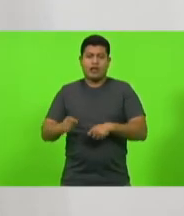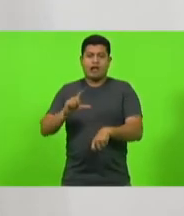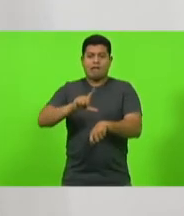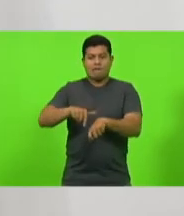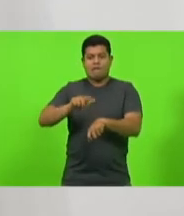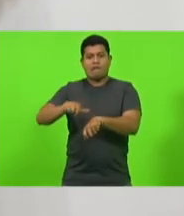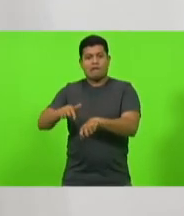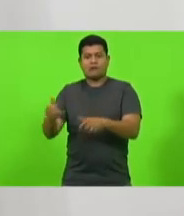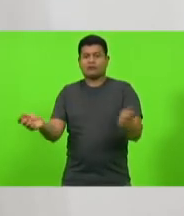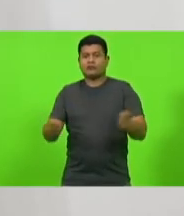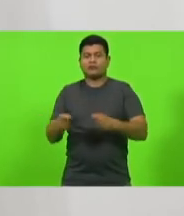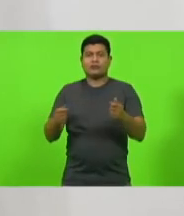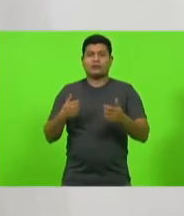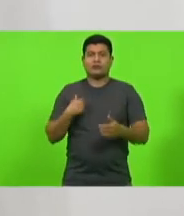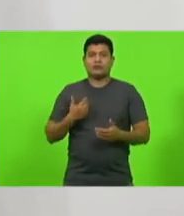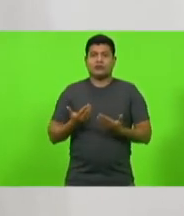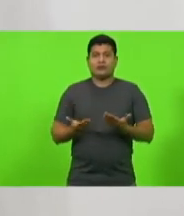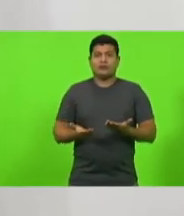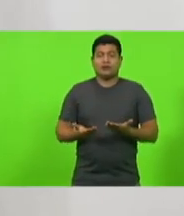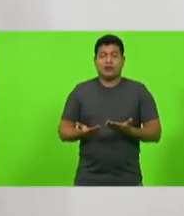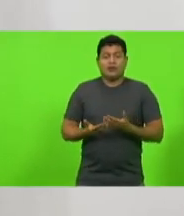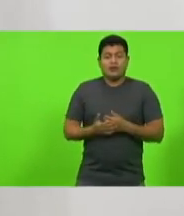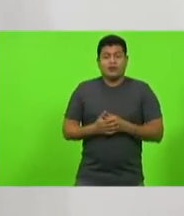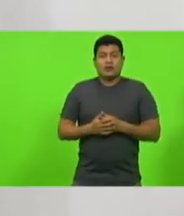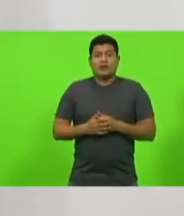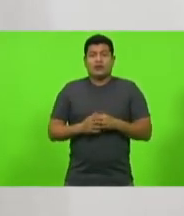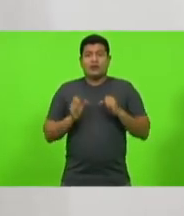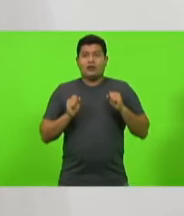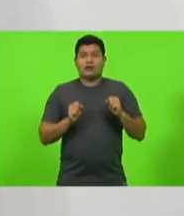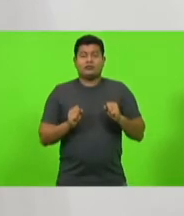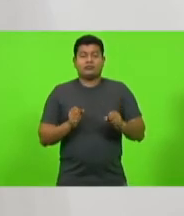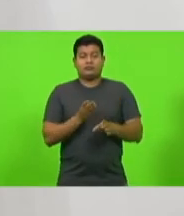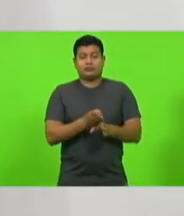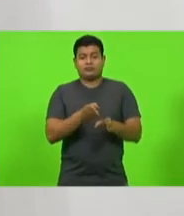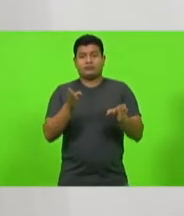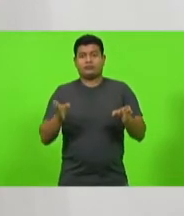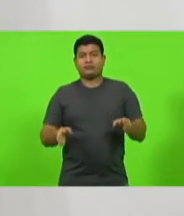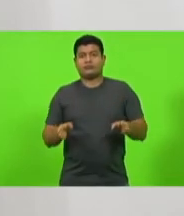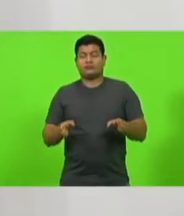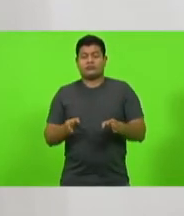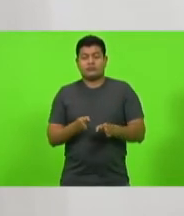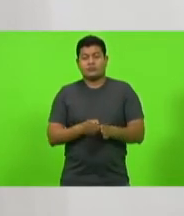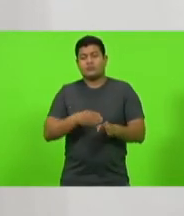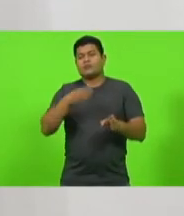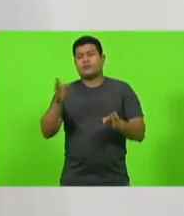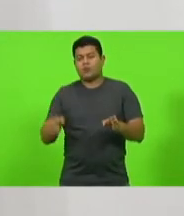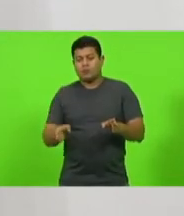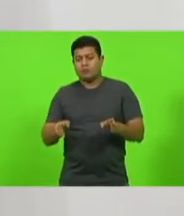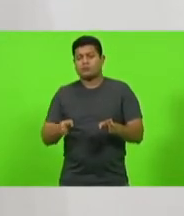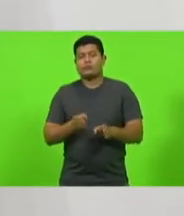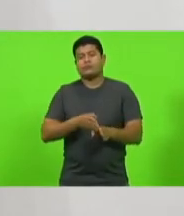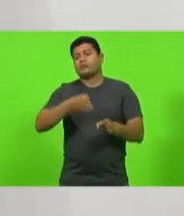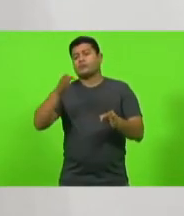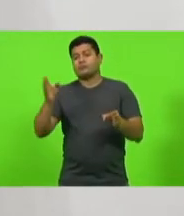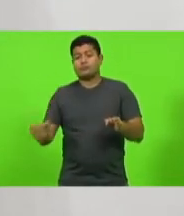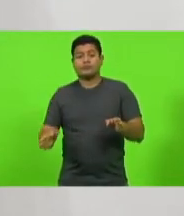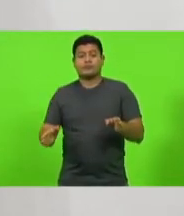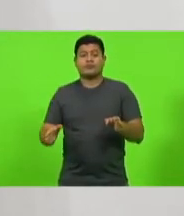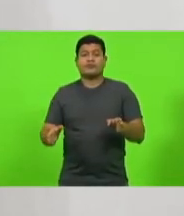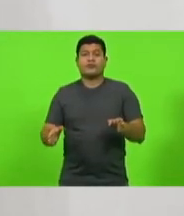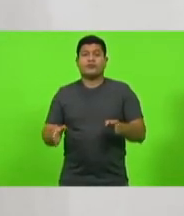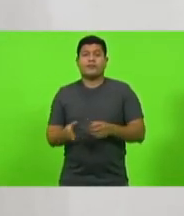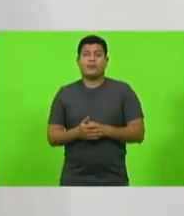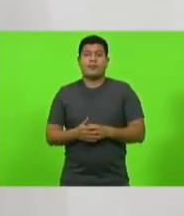surgiu, daquela que não chegou a lugar nenhum, ela pode prorrogar. Prorrogar de novo e prorrogar de novo. E